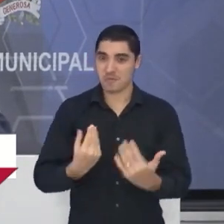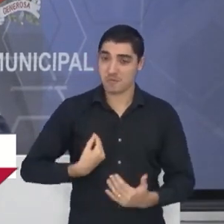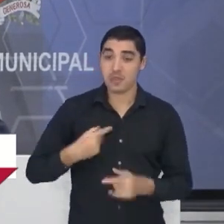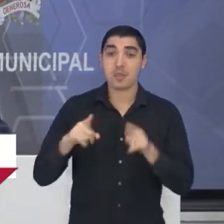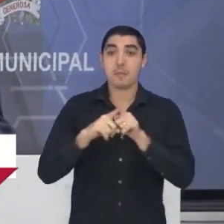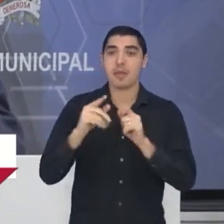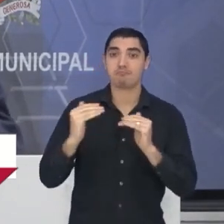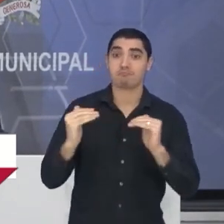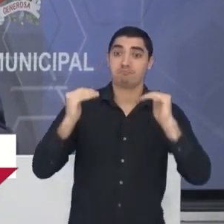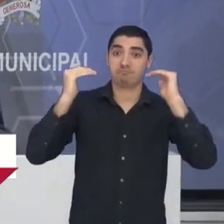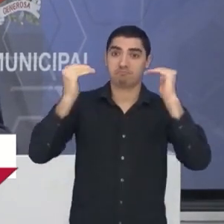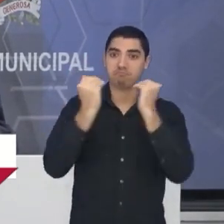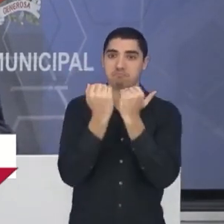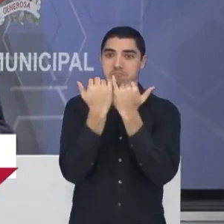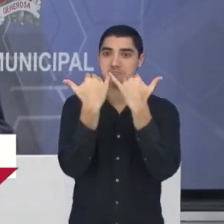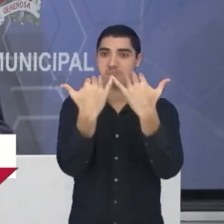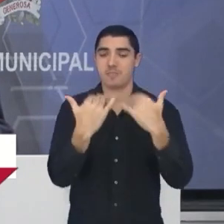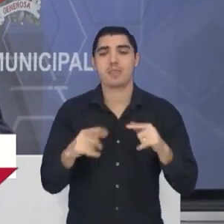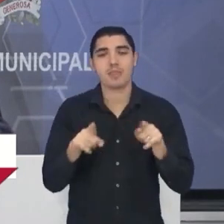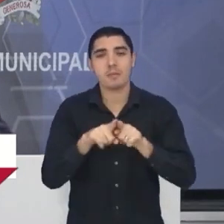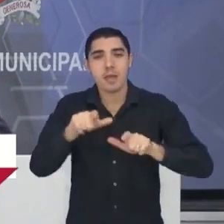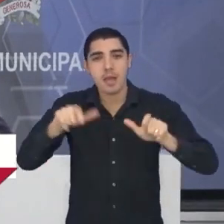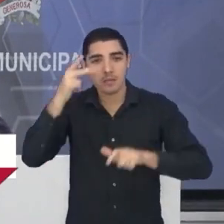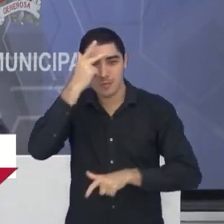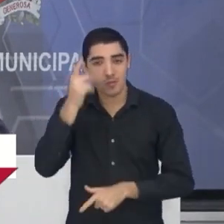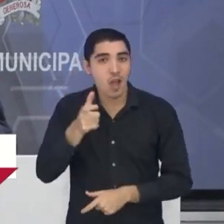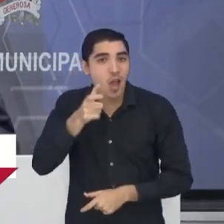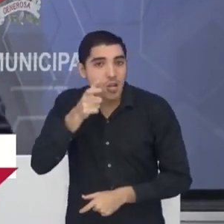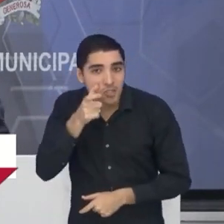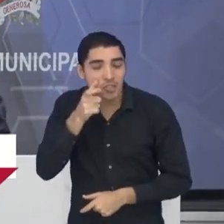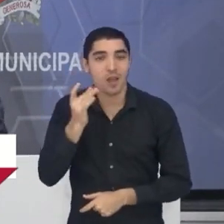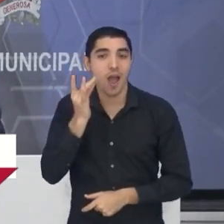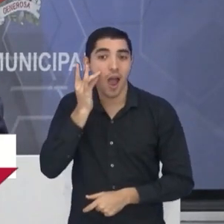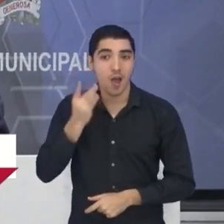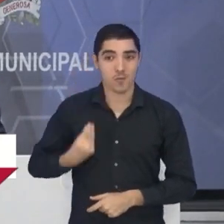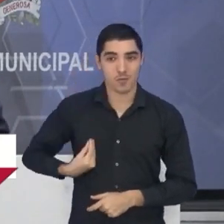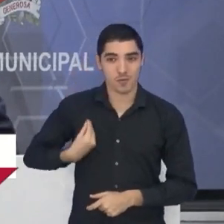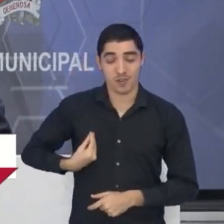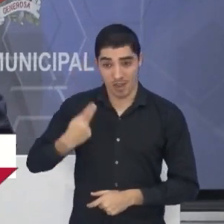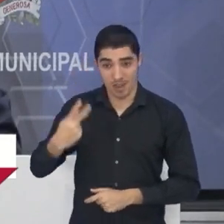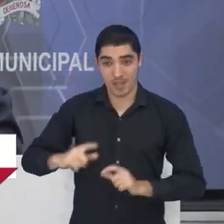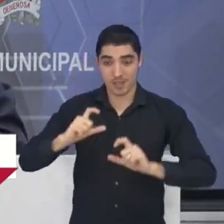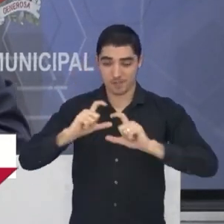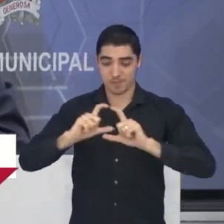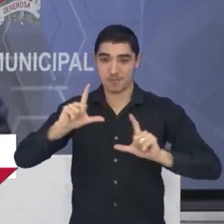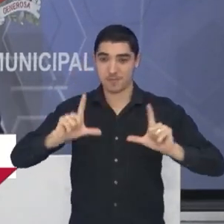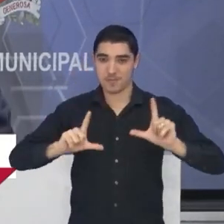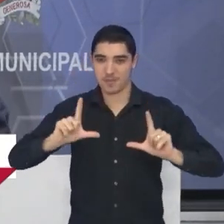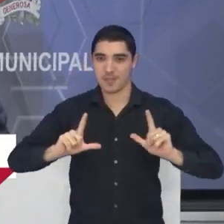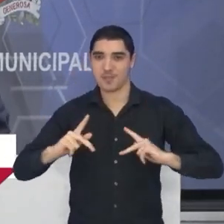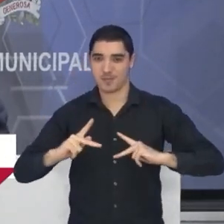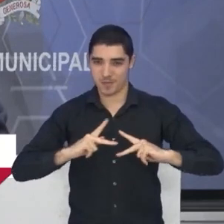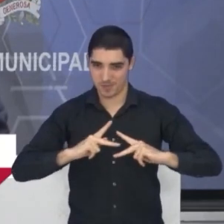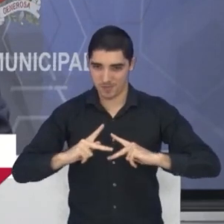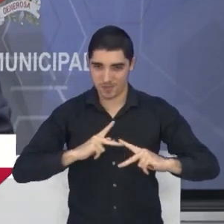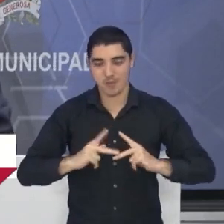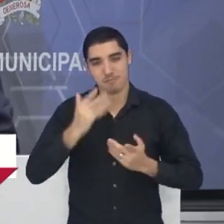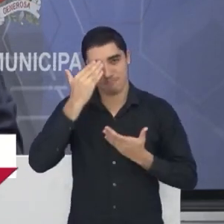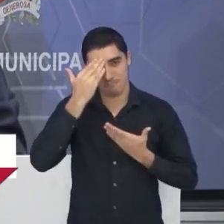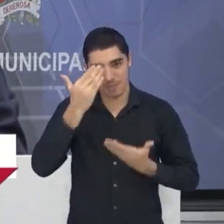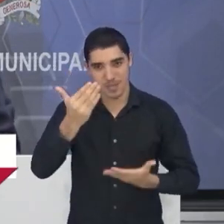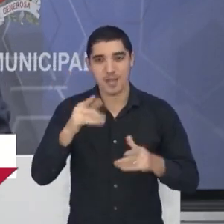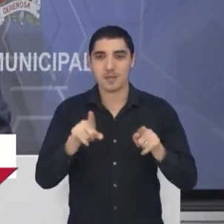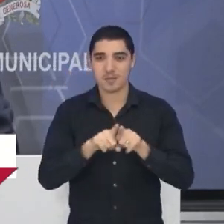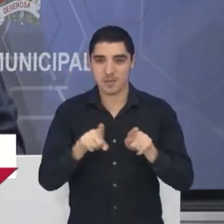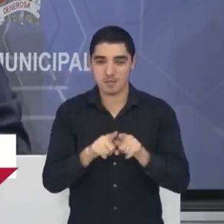de todos e também a quem nos acompanha ao vivo pela transmissão aqui da TV Câmara de São José dos Campos Muito obrigado também ao